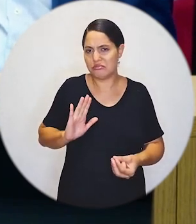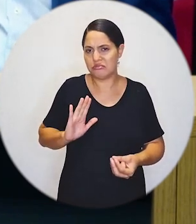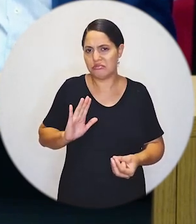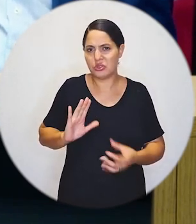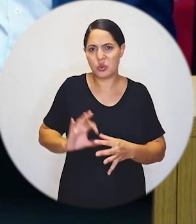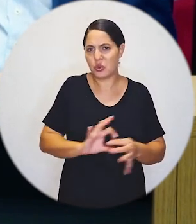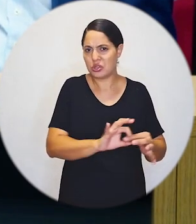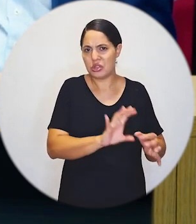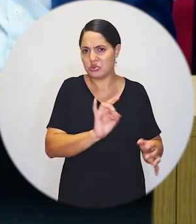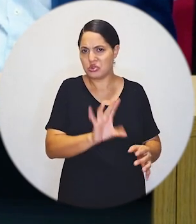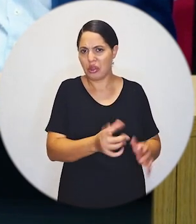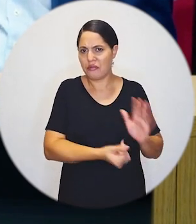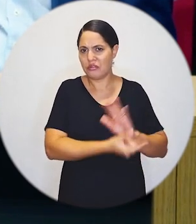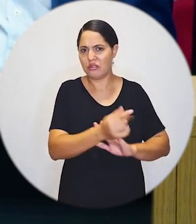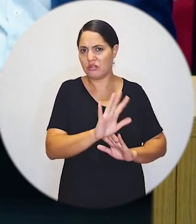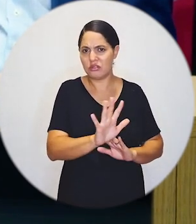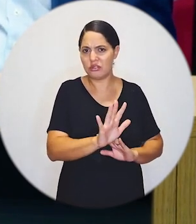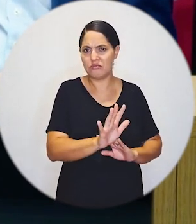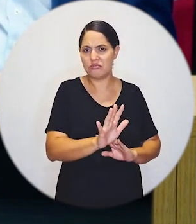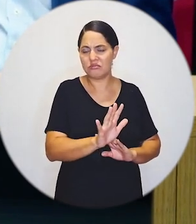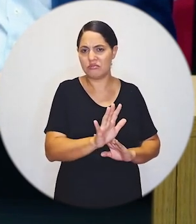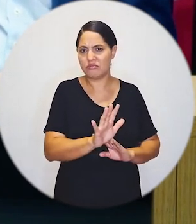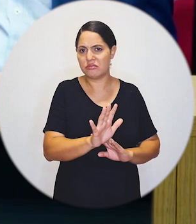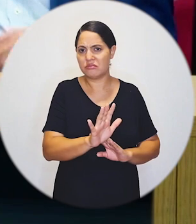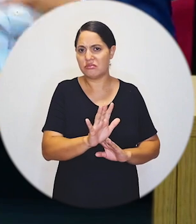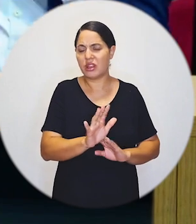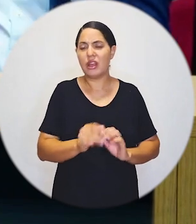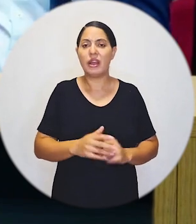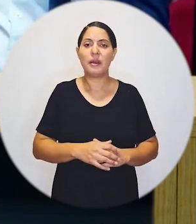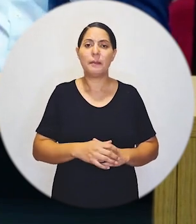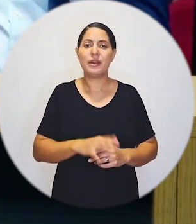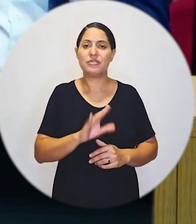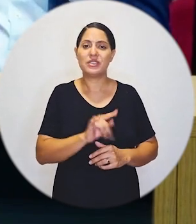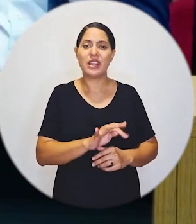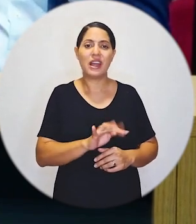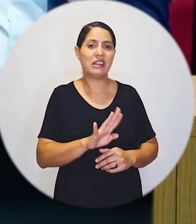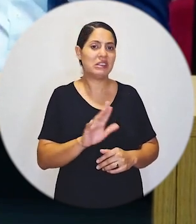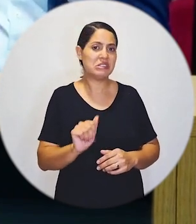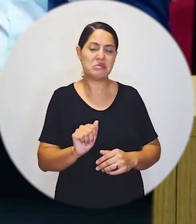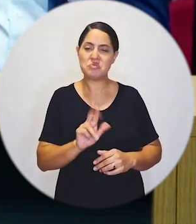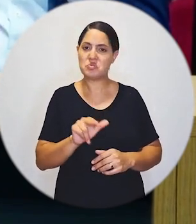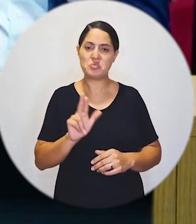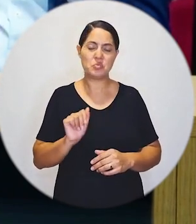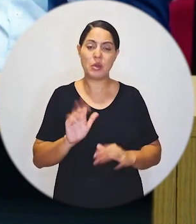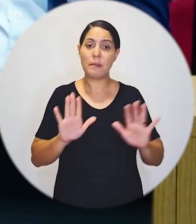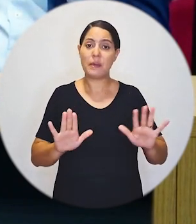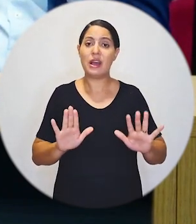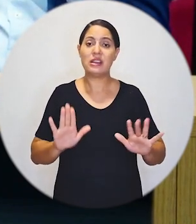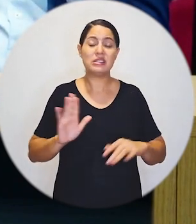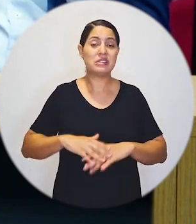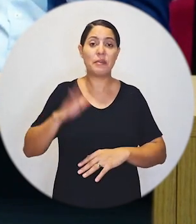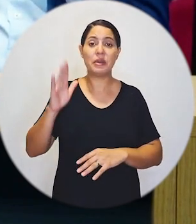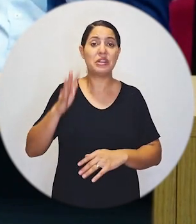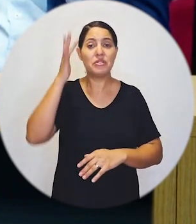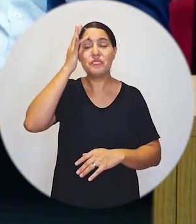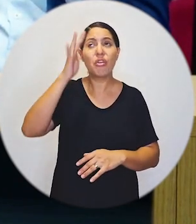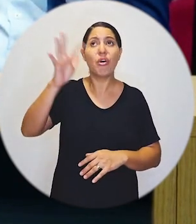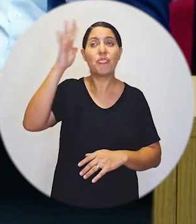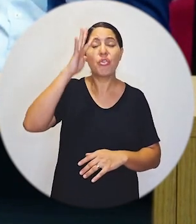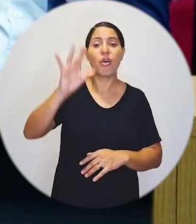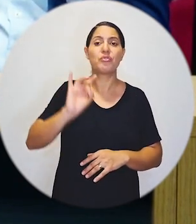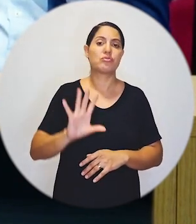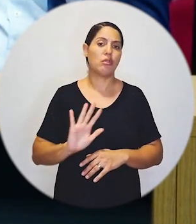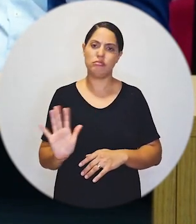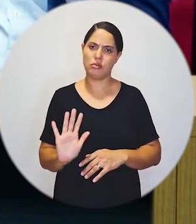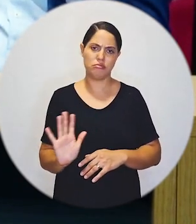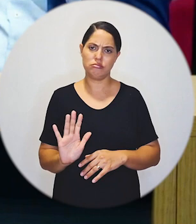utilitarista. Consequencialista, sim. Utilitarista, jamais. E explico por quê. Isso é mais, está para além da questão